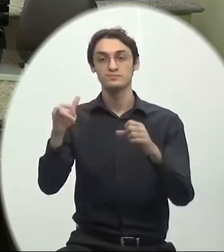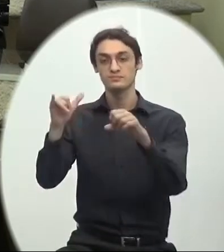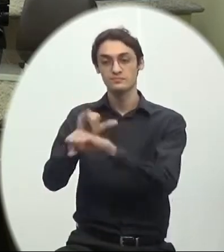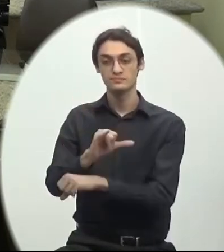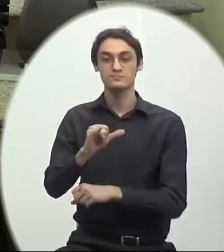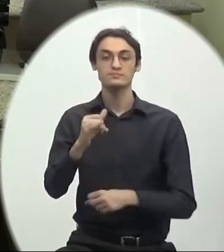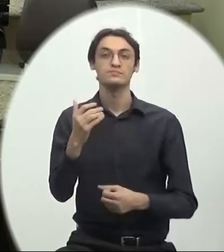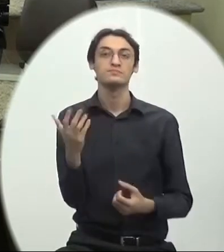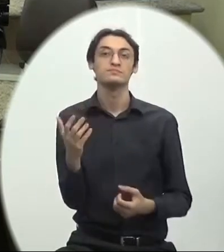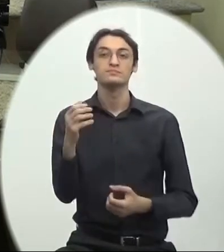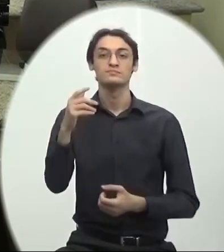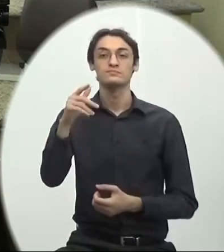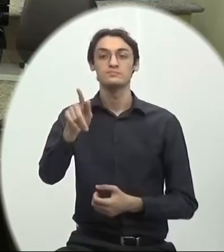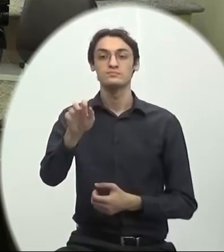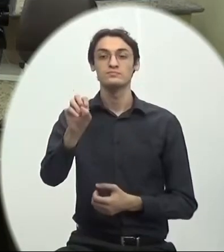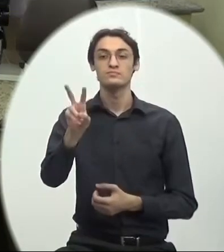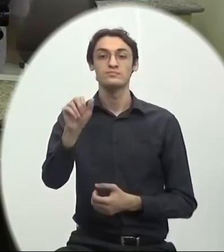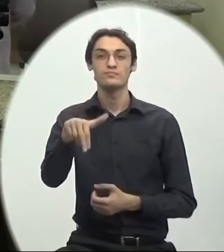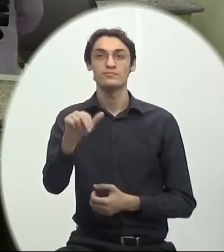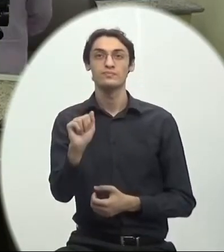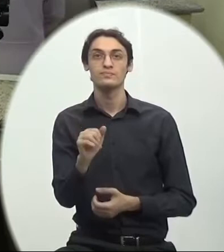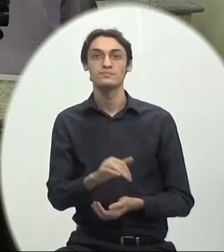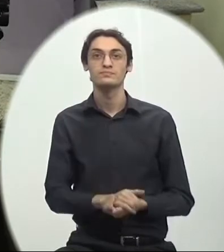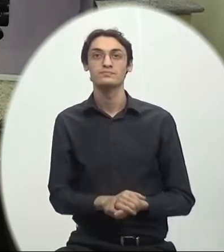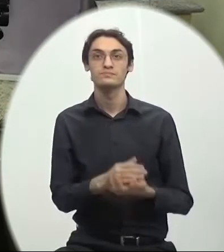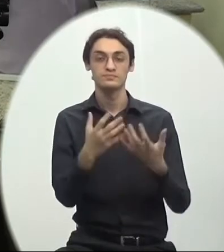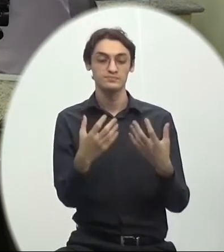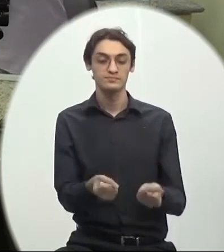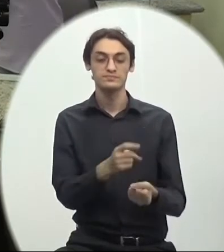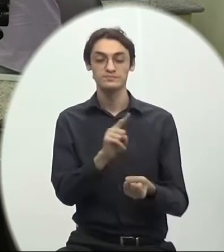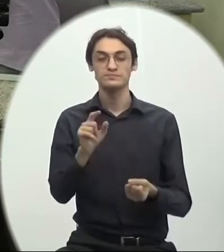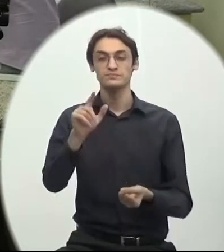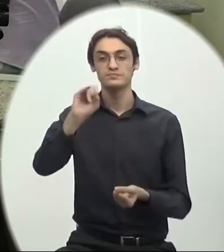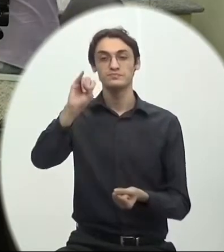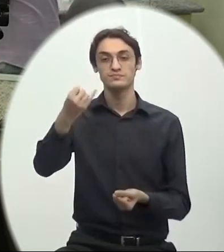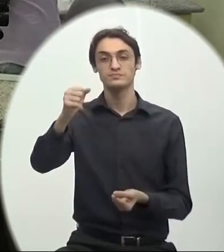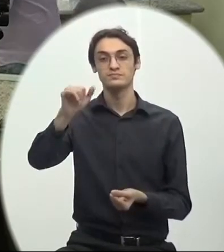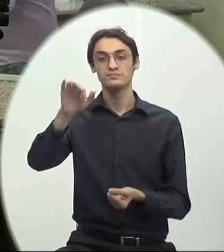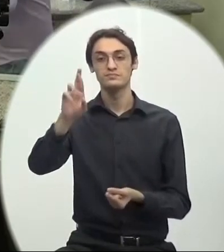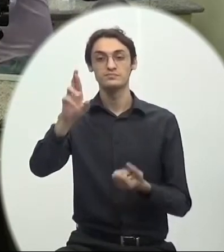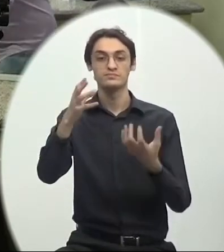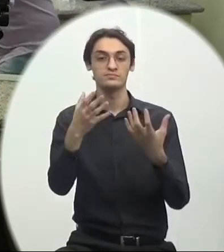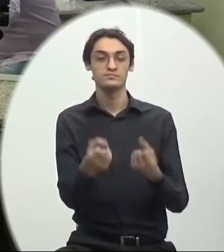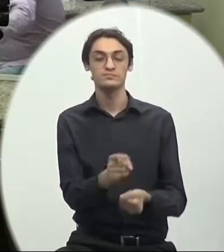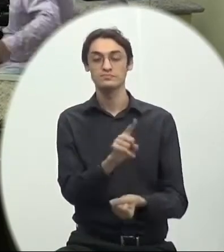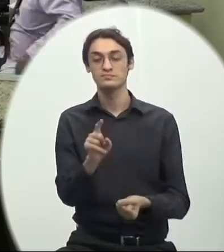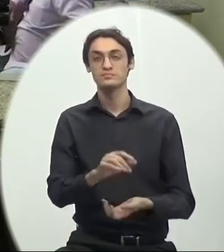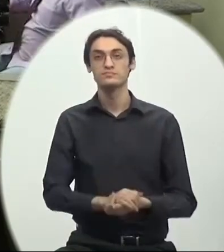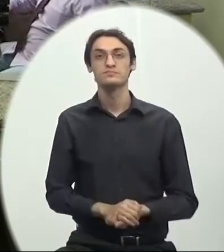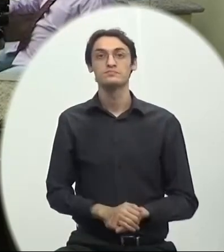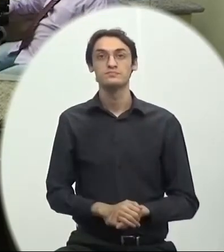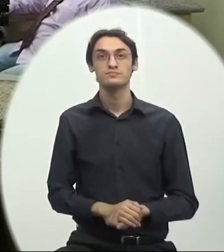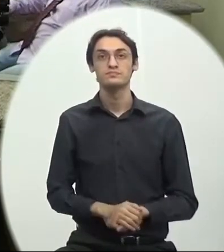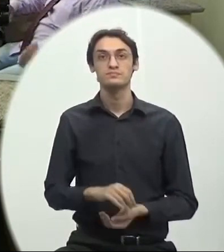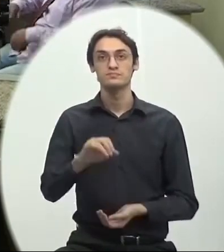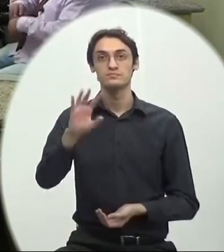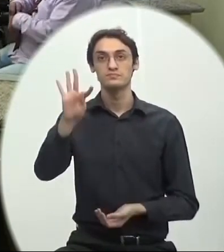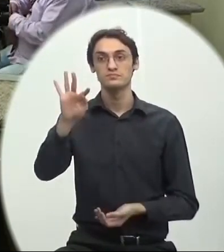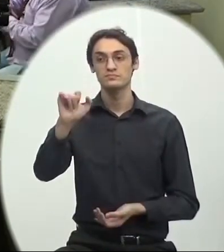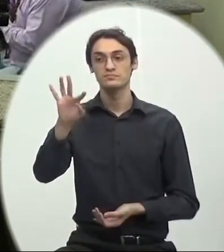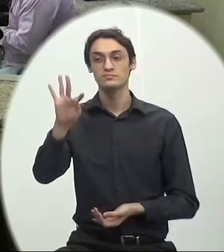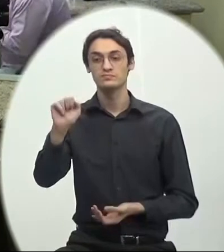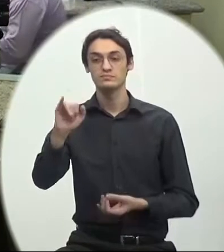momento. Vereadora Giovana Zanetti. Contra. A vereador Jair Alexandre. Contra. Contra. Vereador João Batista